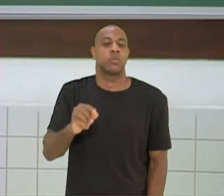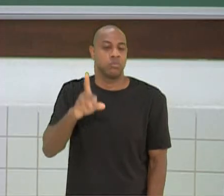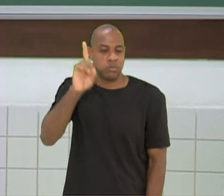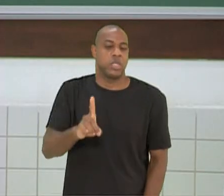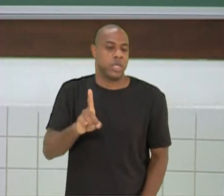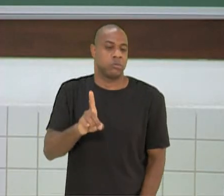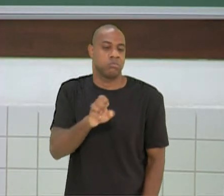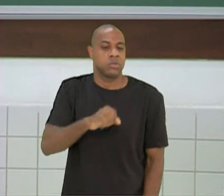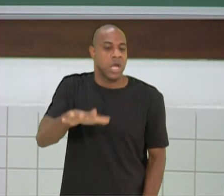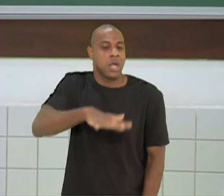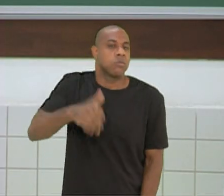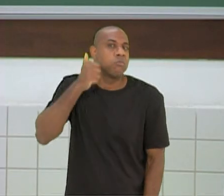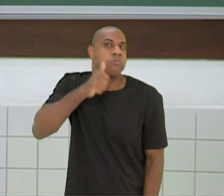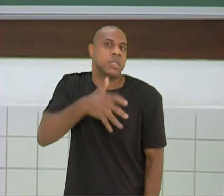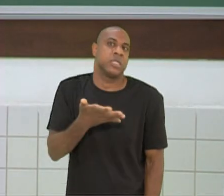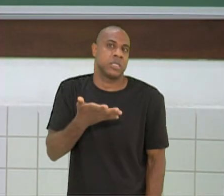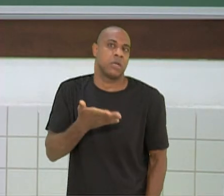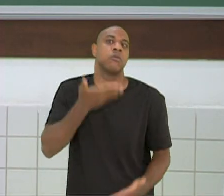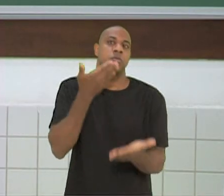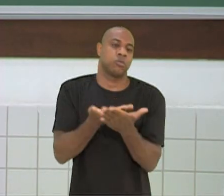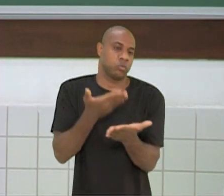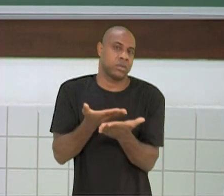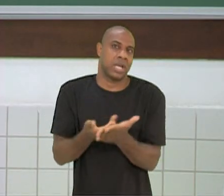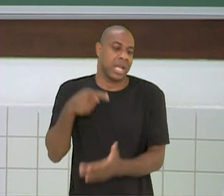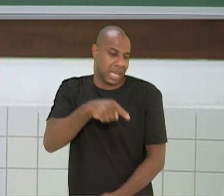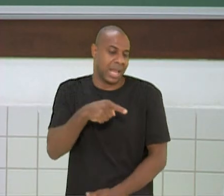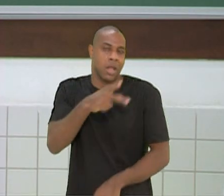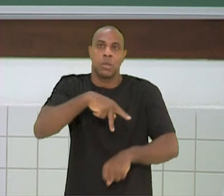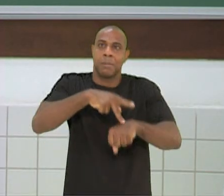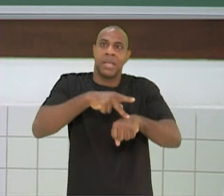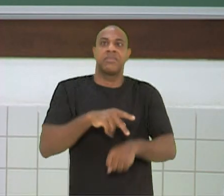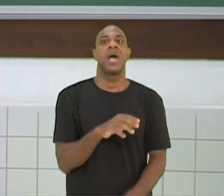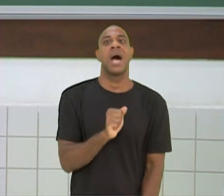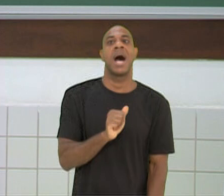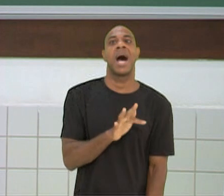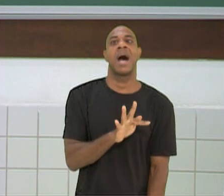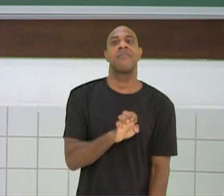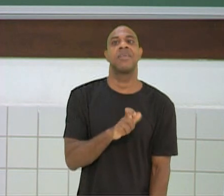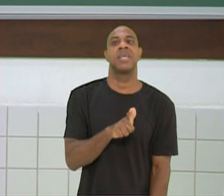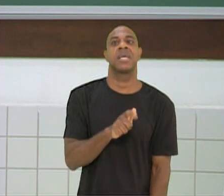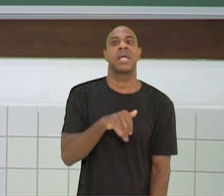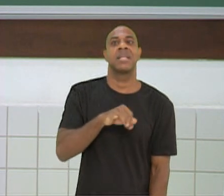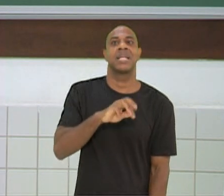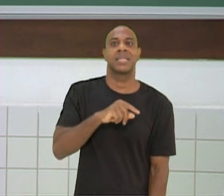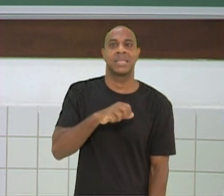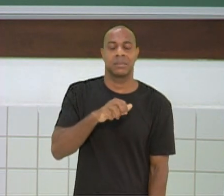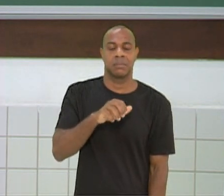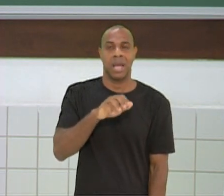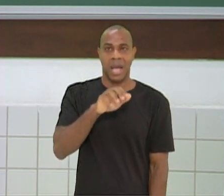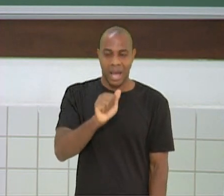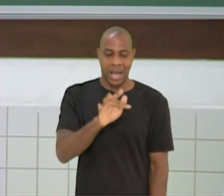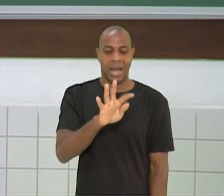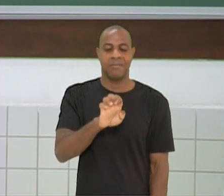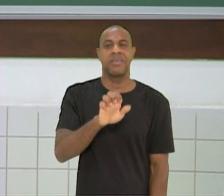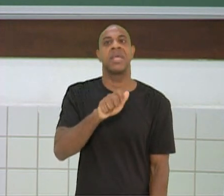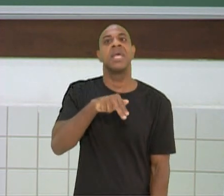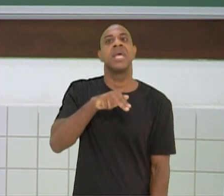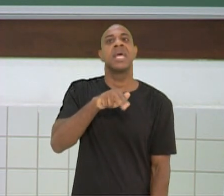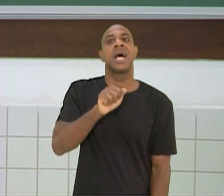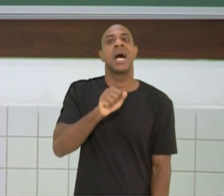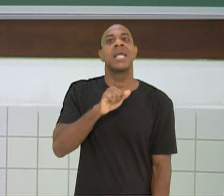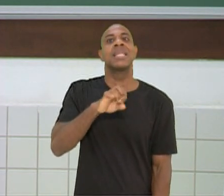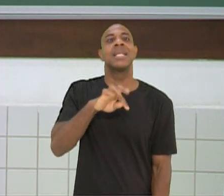Então, estamos falando de regiões do mundo em que a nossa realidade em que a realidade deles é muito diferente da